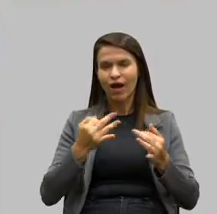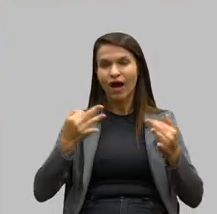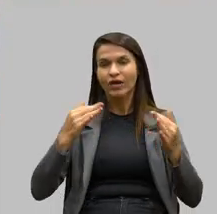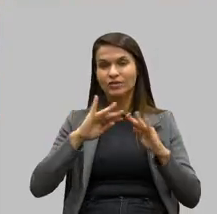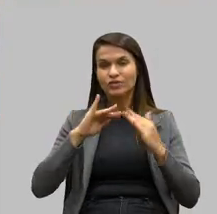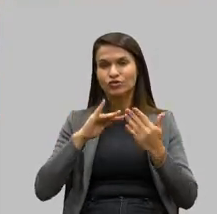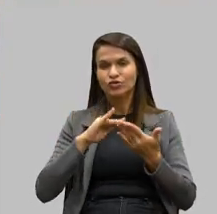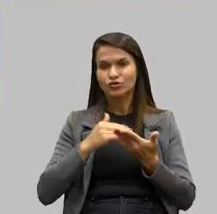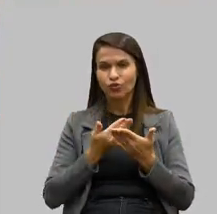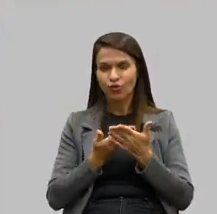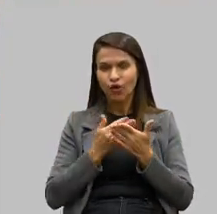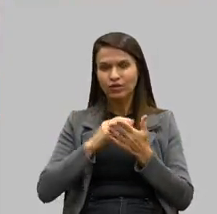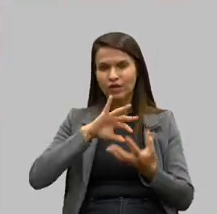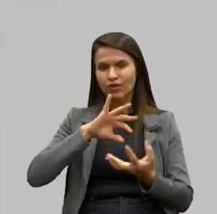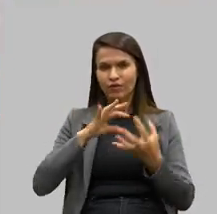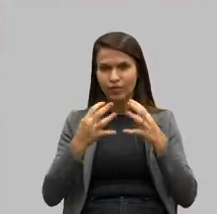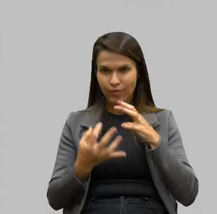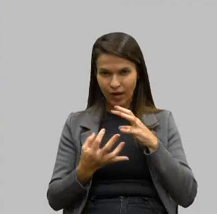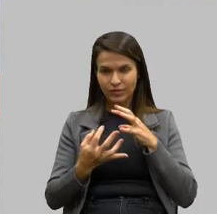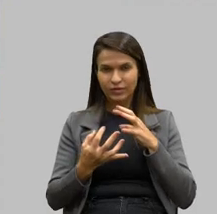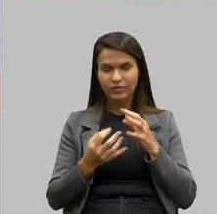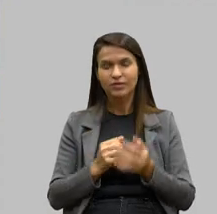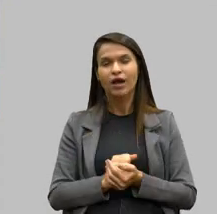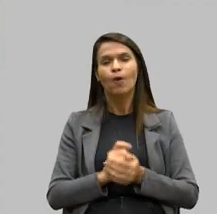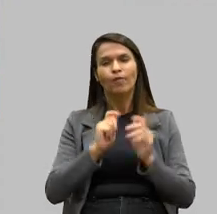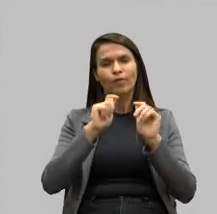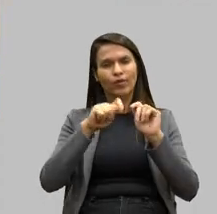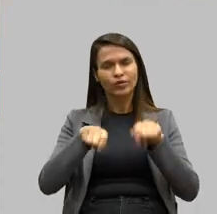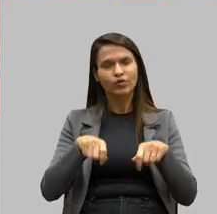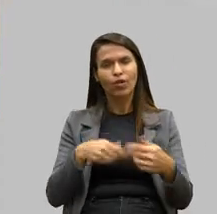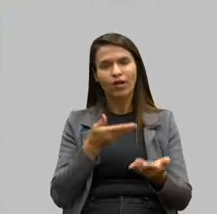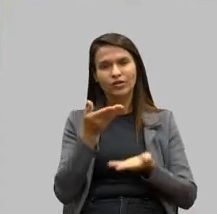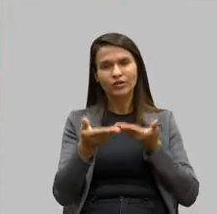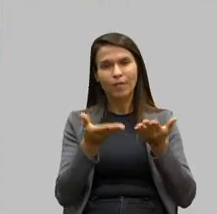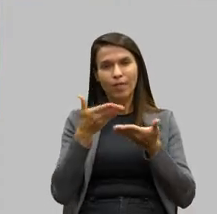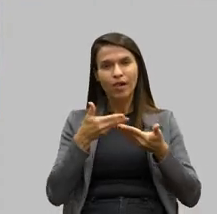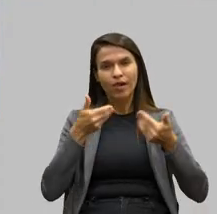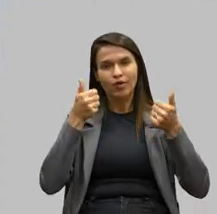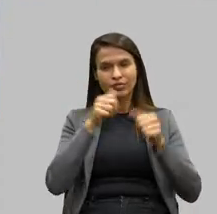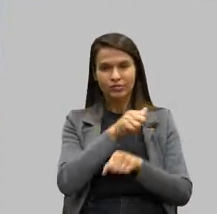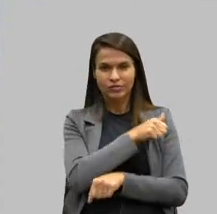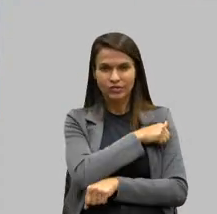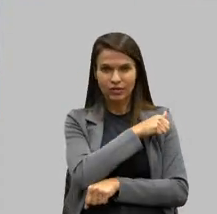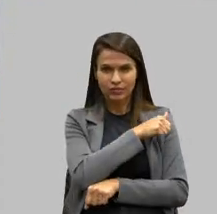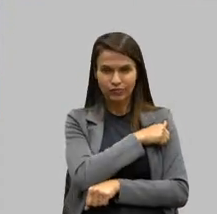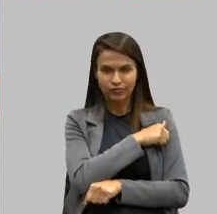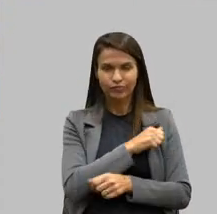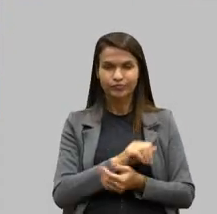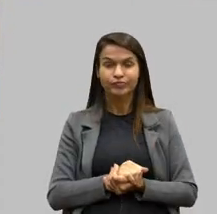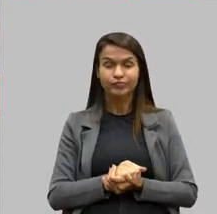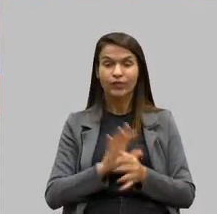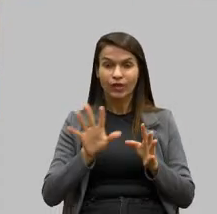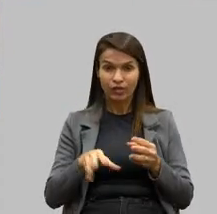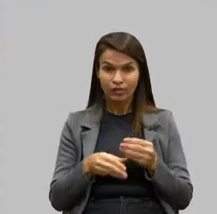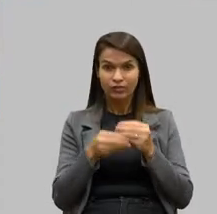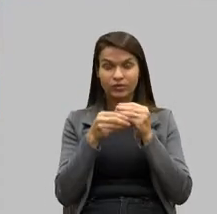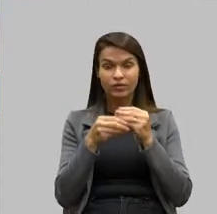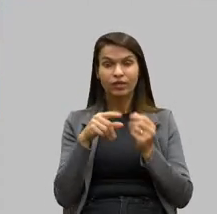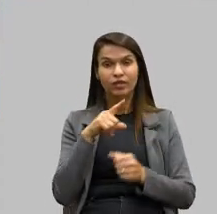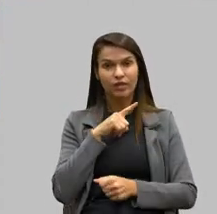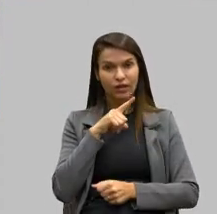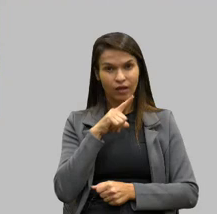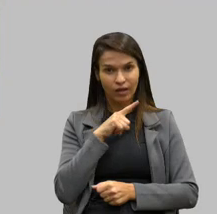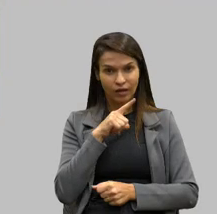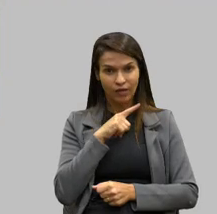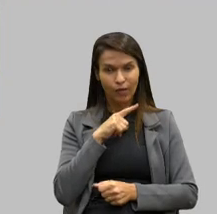Então, é a possibilidade de um atendimento melhor aos nossos estudantes na ponta. E ainda acrescento que temos um